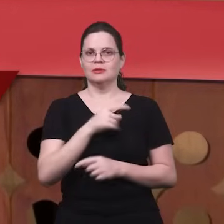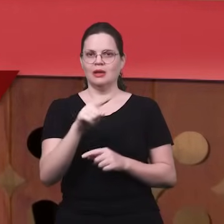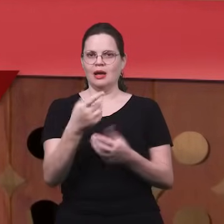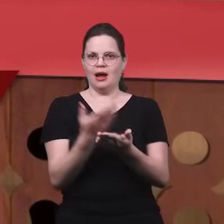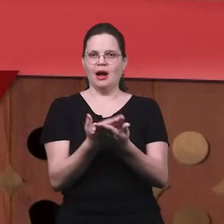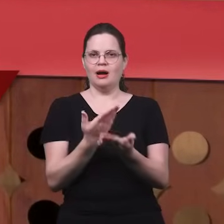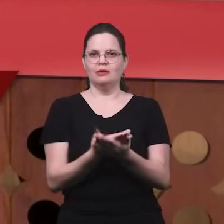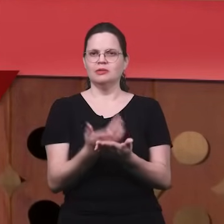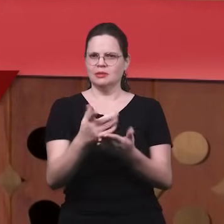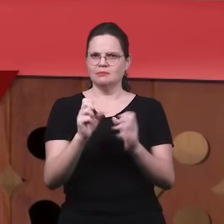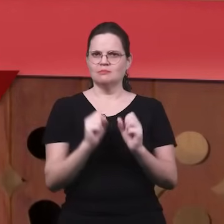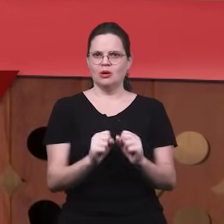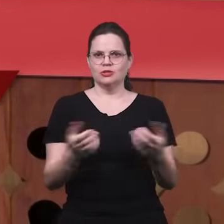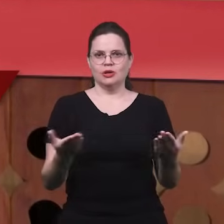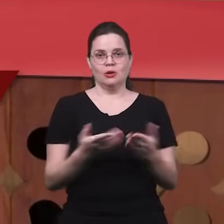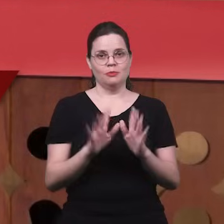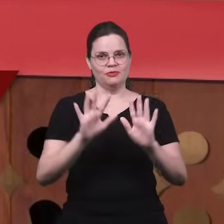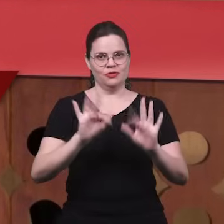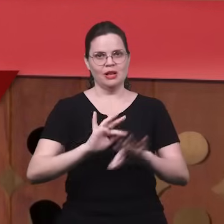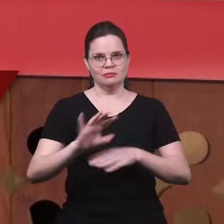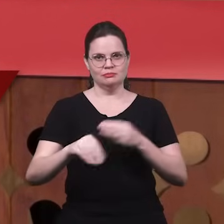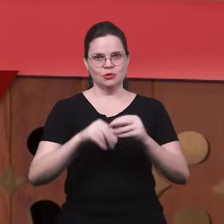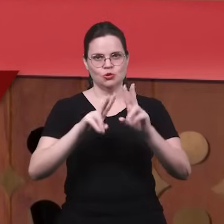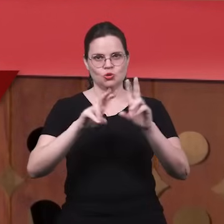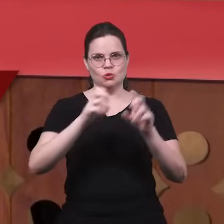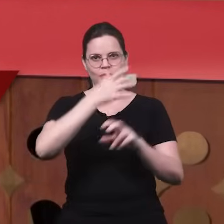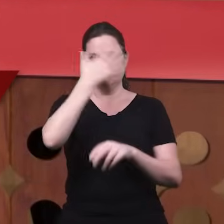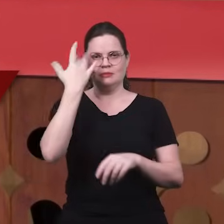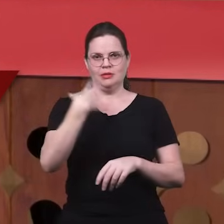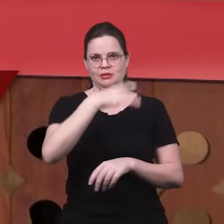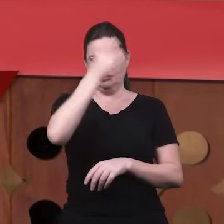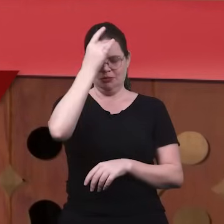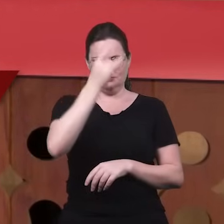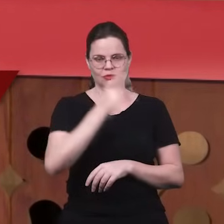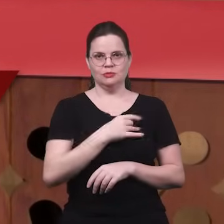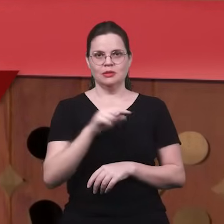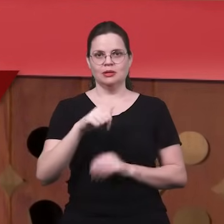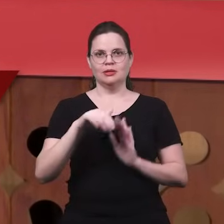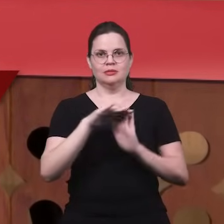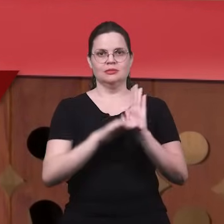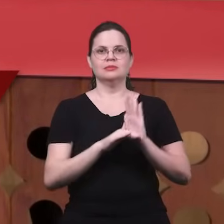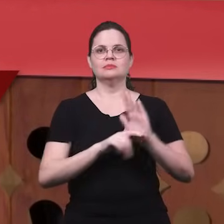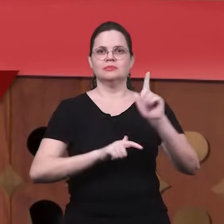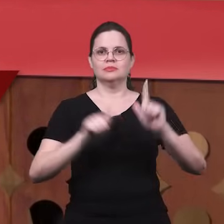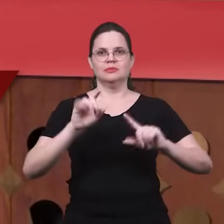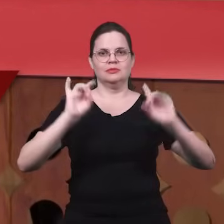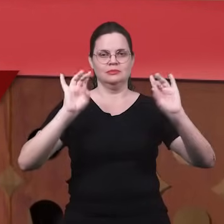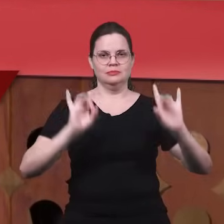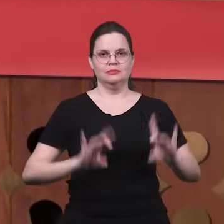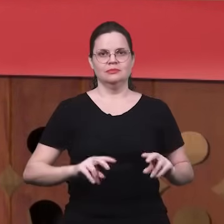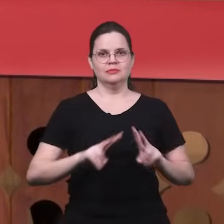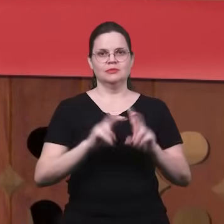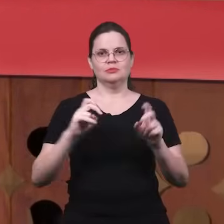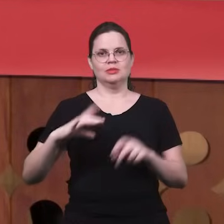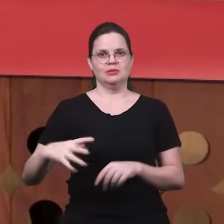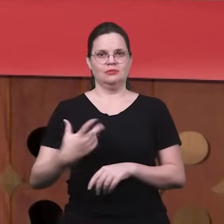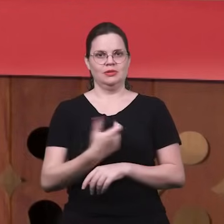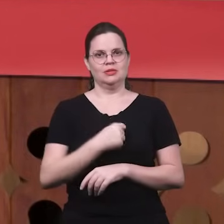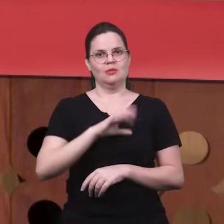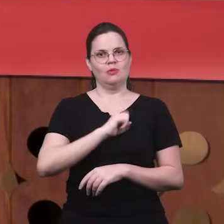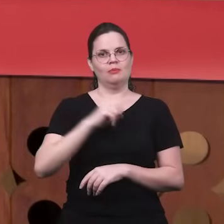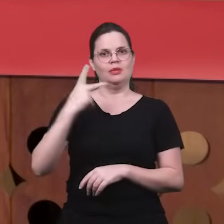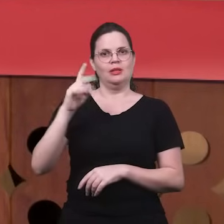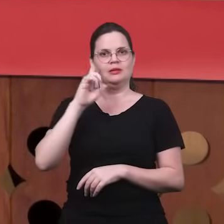que o senhor concluísse aqui, encerrasse esse programa nosso aqui, esse programa especial, Salvação, o amor de Deus.